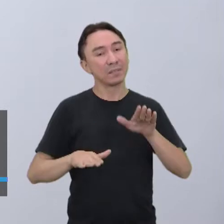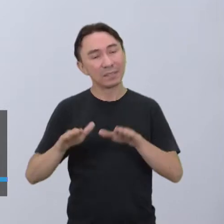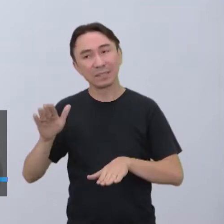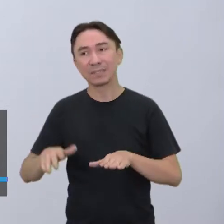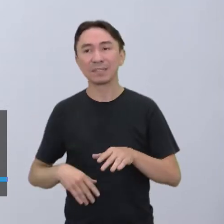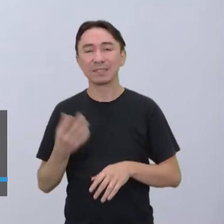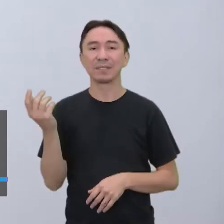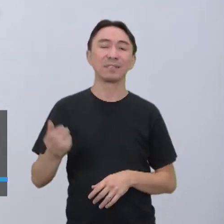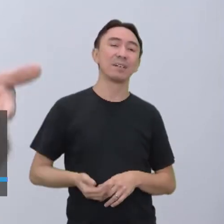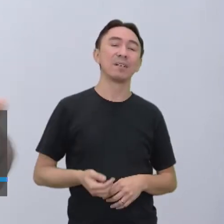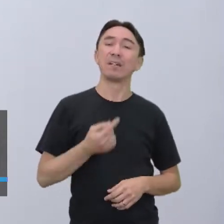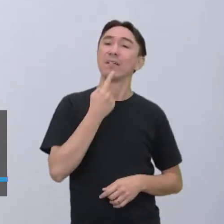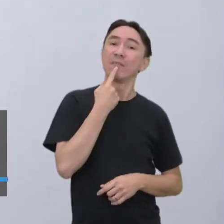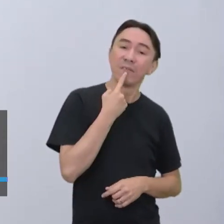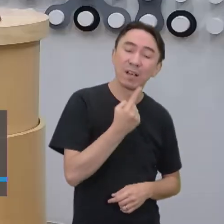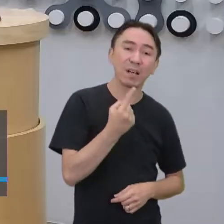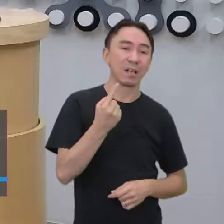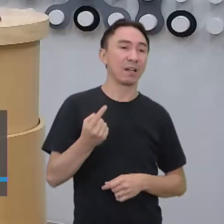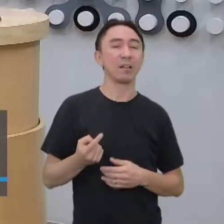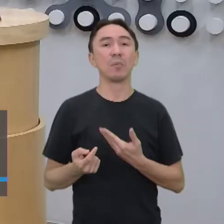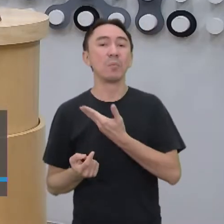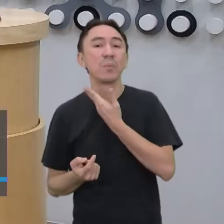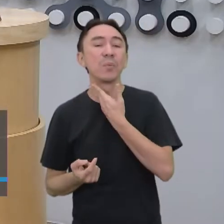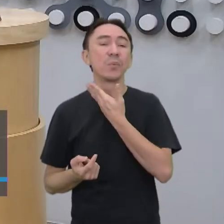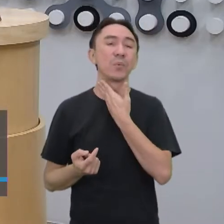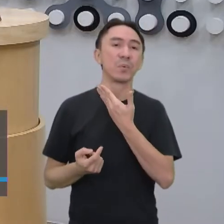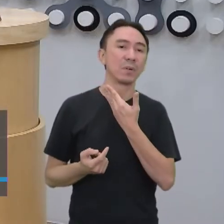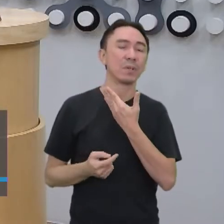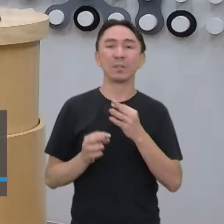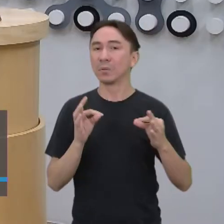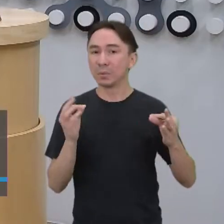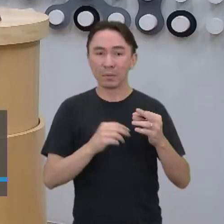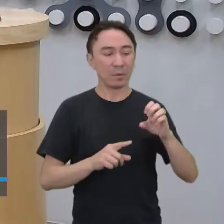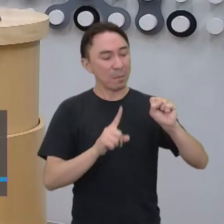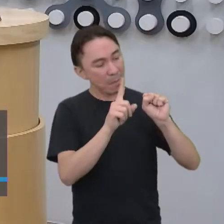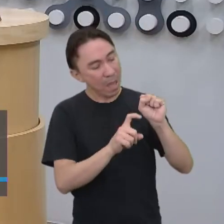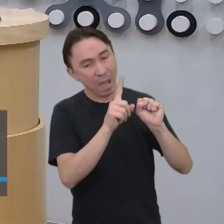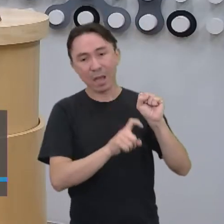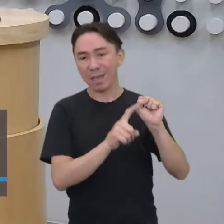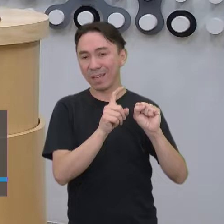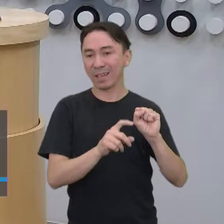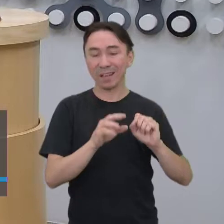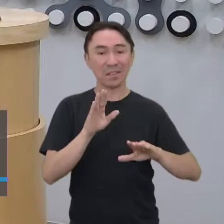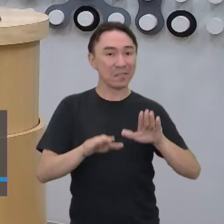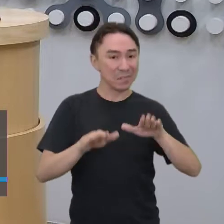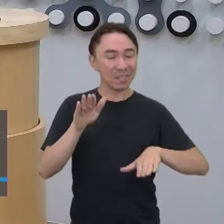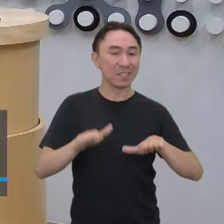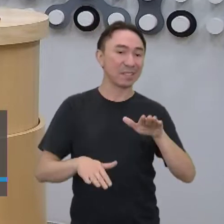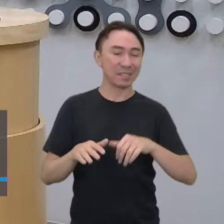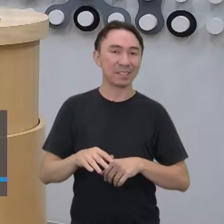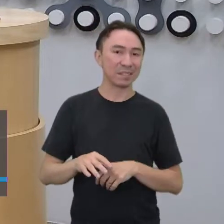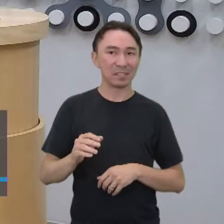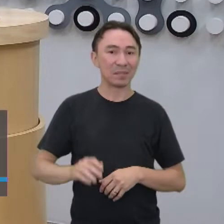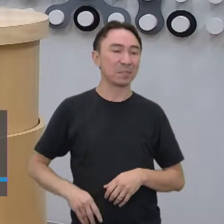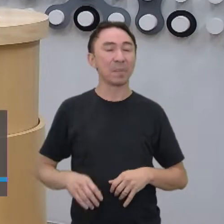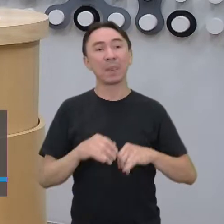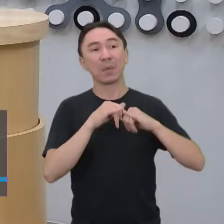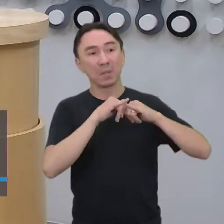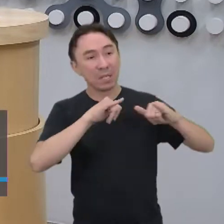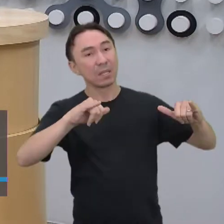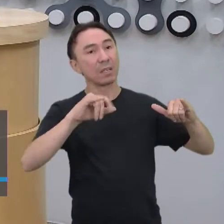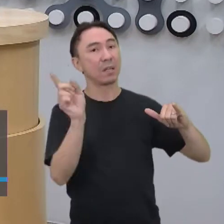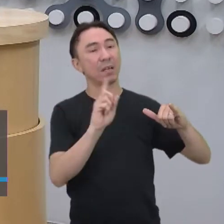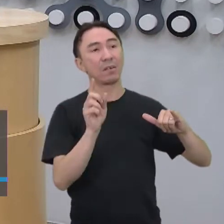fala, os memes, tudo isso colabora para ajudar a compor esse cenário. Às vezes não é notícia, às vezes é propaganda. Às vezes não é notícia. Isso.